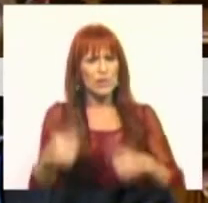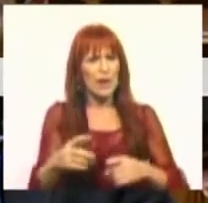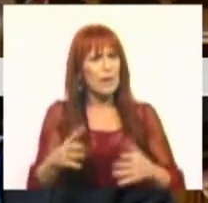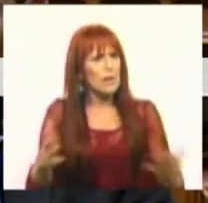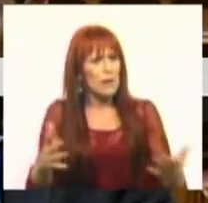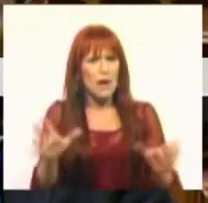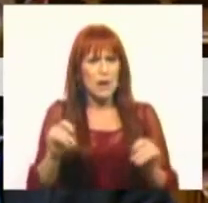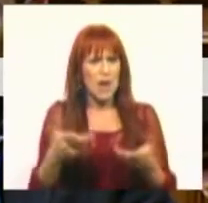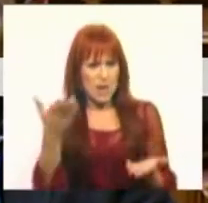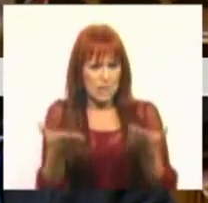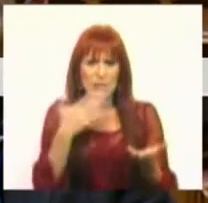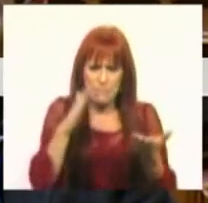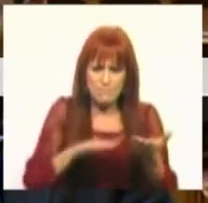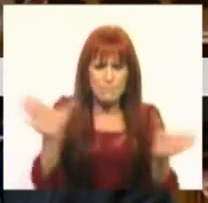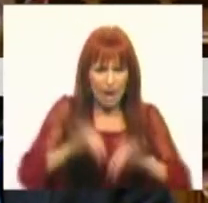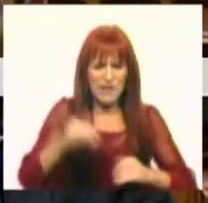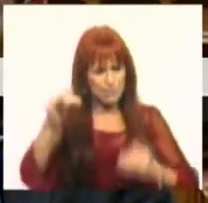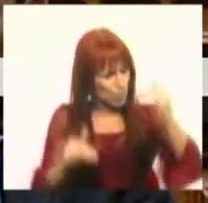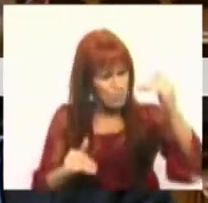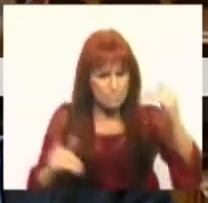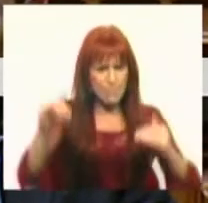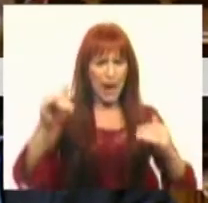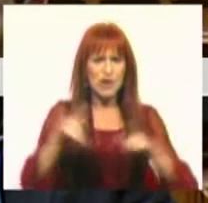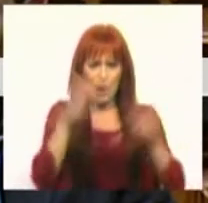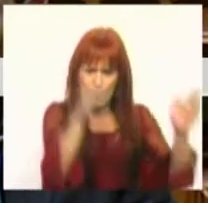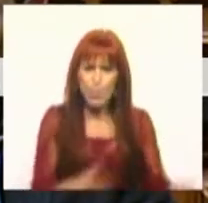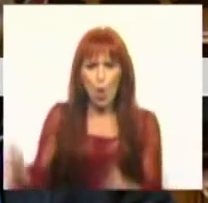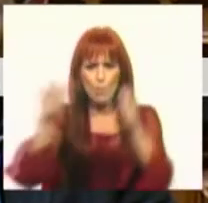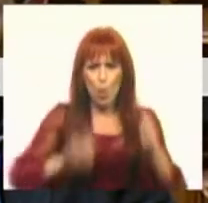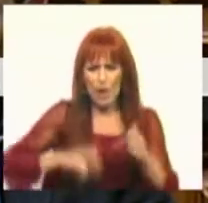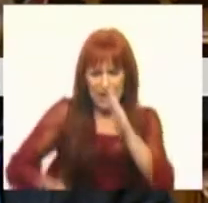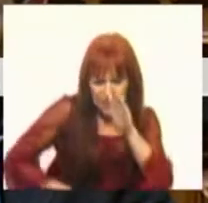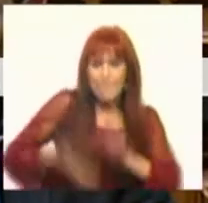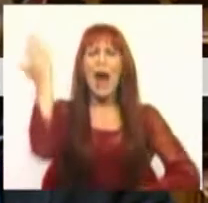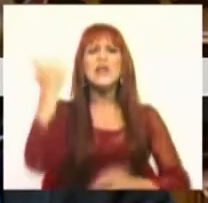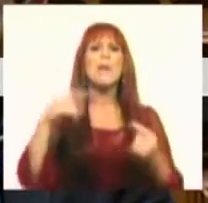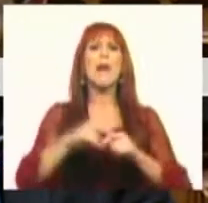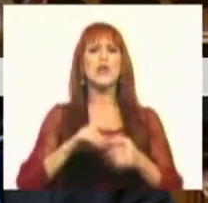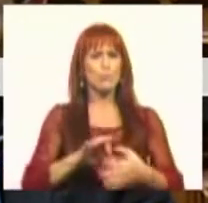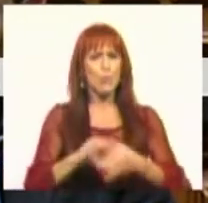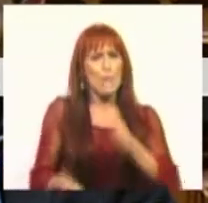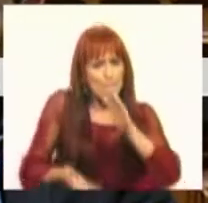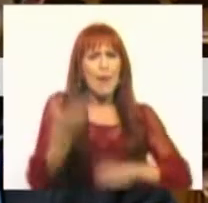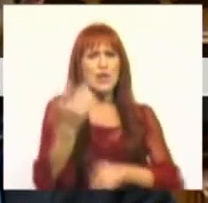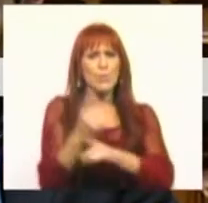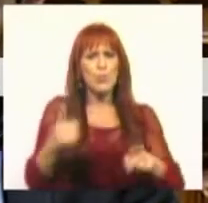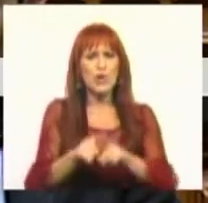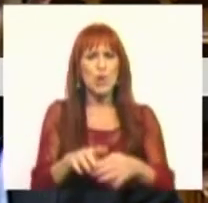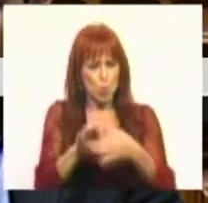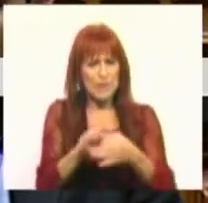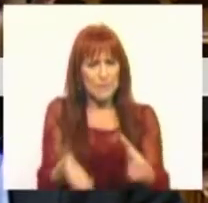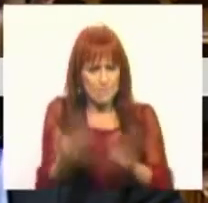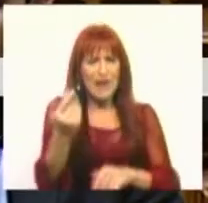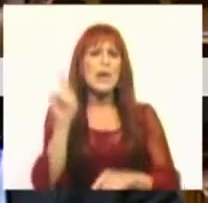ser mais equilibrado, menos desigual, com maior produção de riqueza, mas muito mais solidário, porque mais coeso